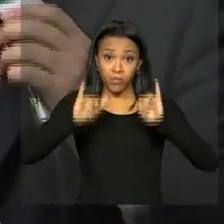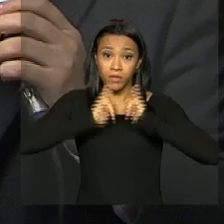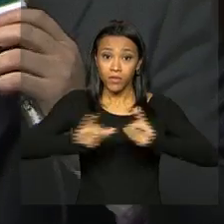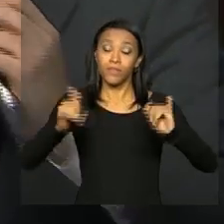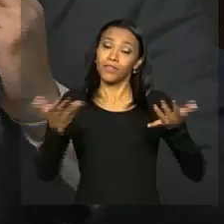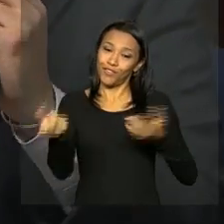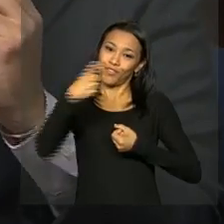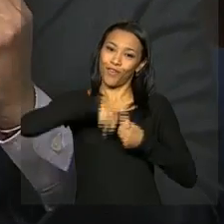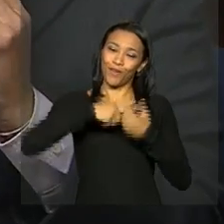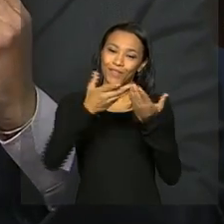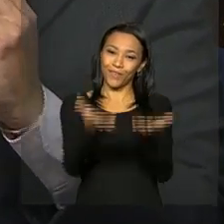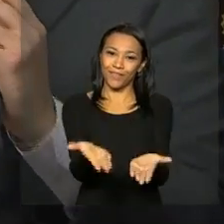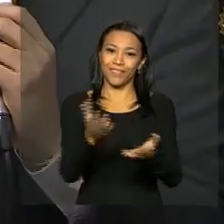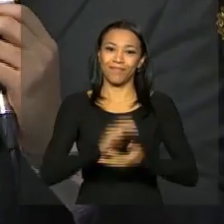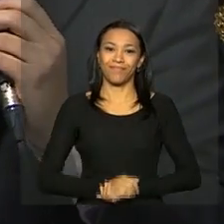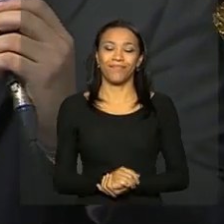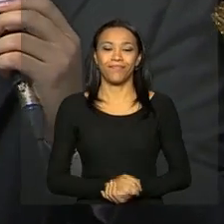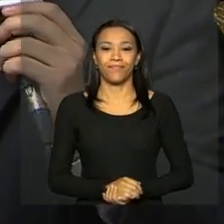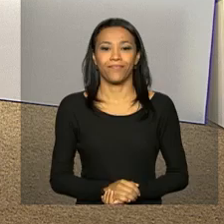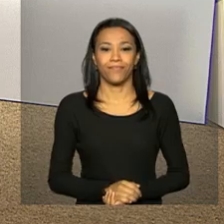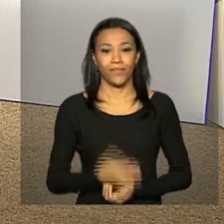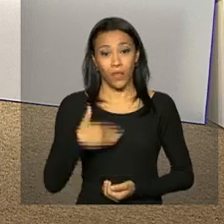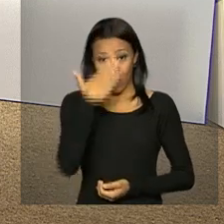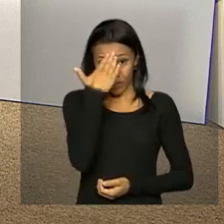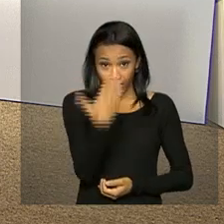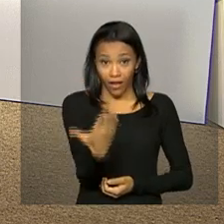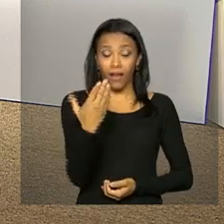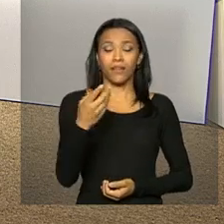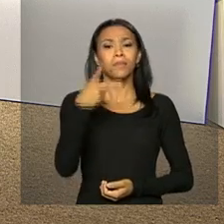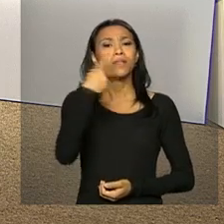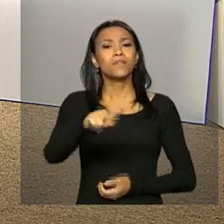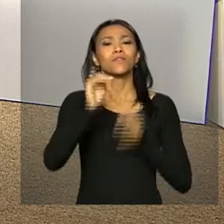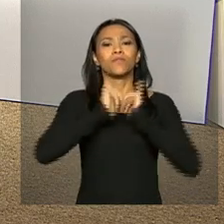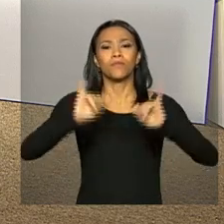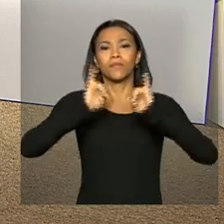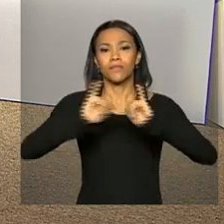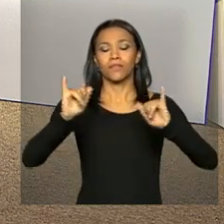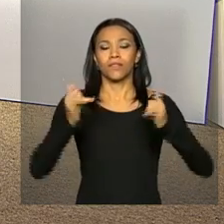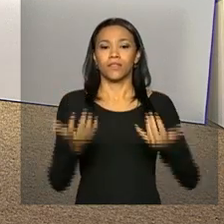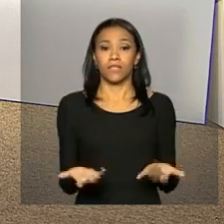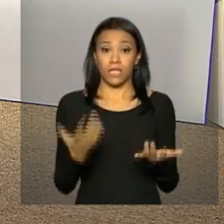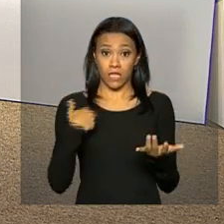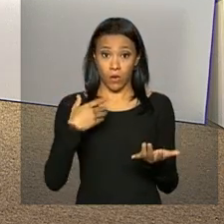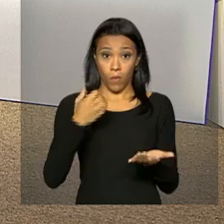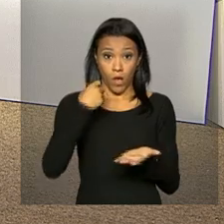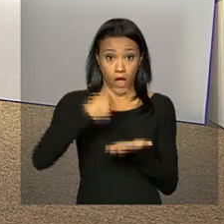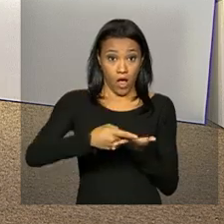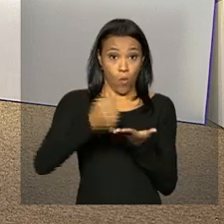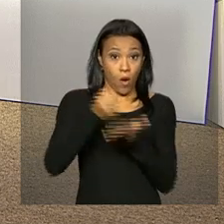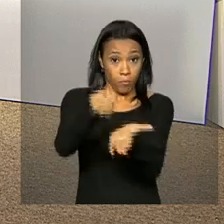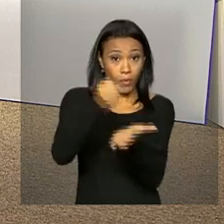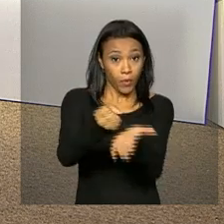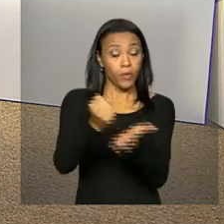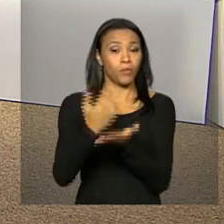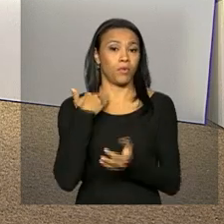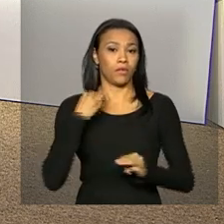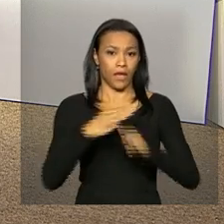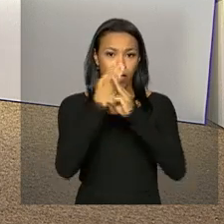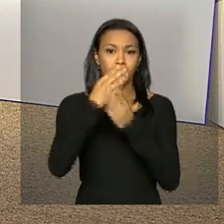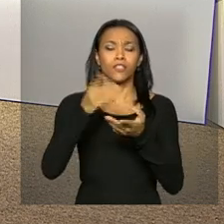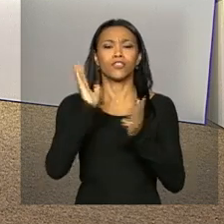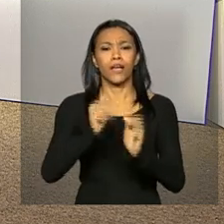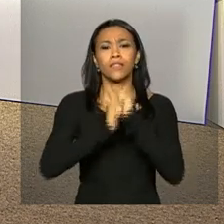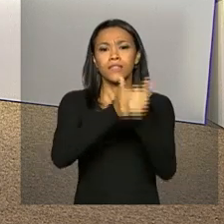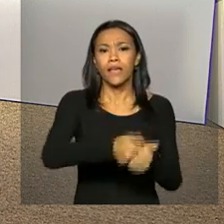Então, a gente volta com você aí no estúdio, Daniele. Obrigada, João Pedro Neto, pelas informações. Os patrocínios da Caixa ao futebol já obedecem